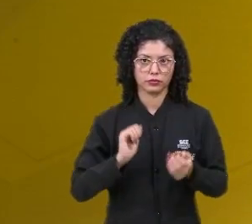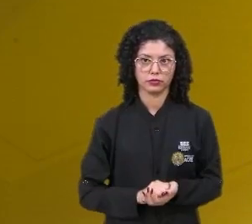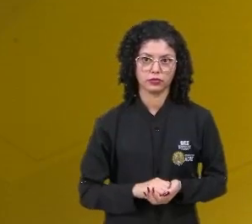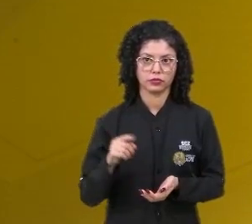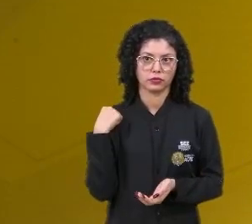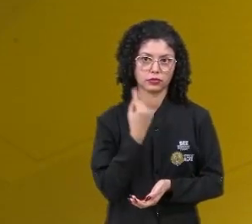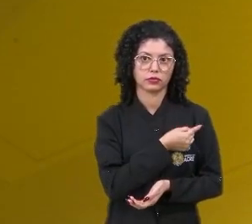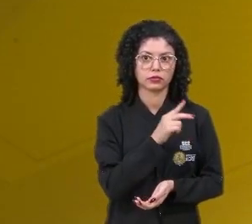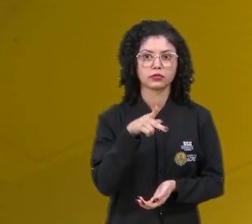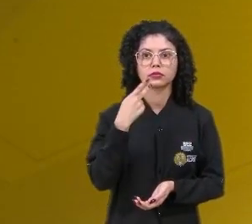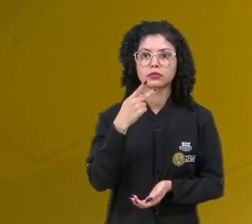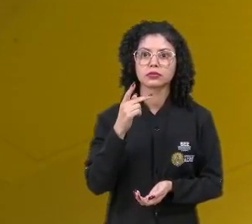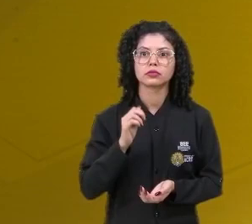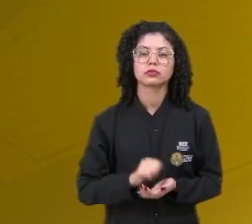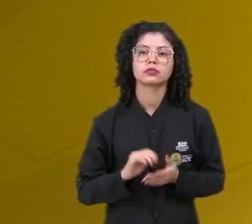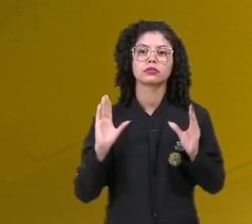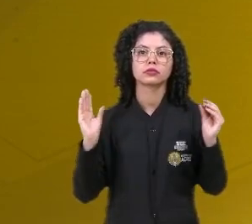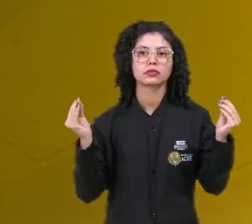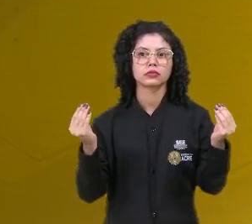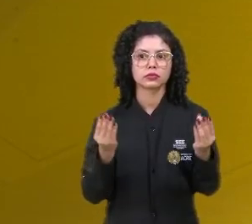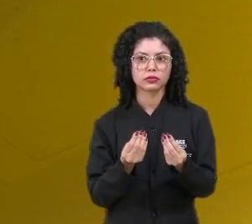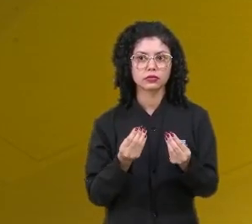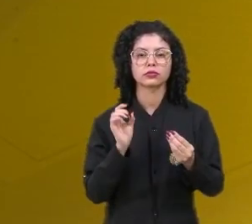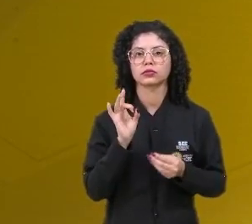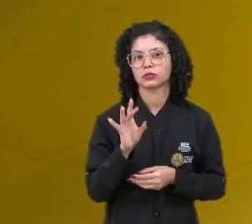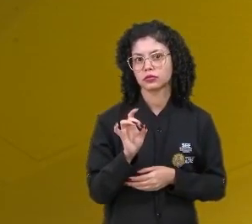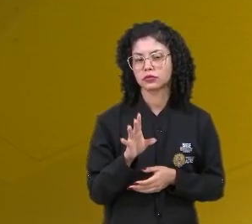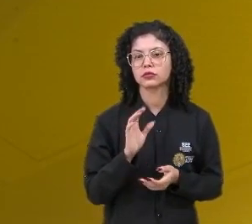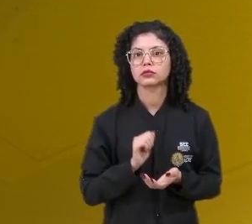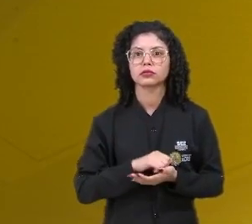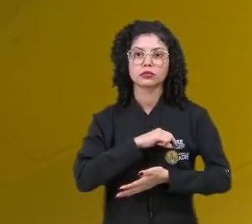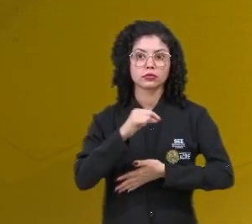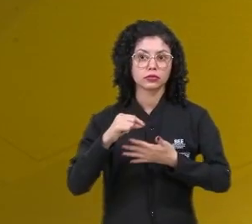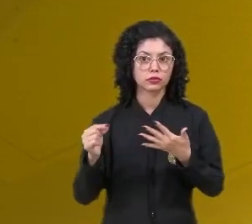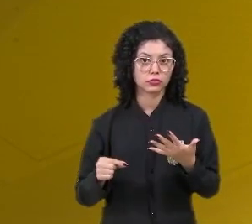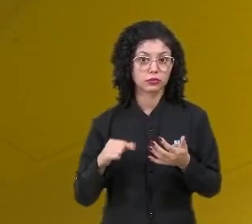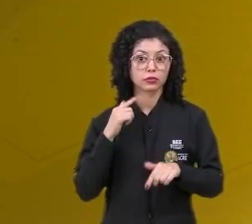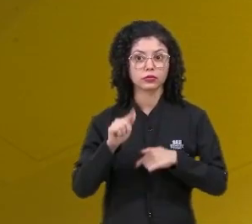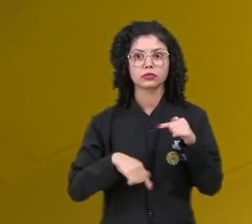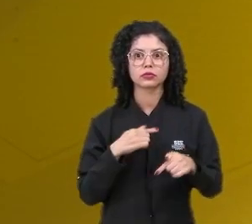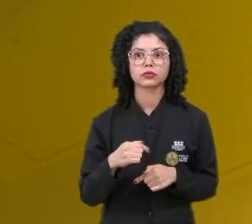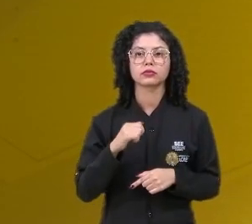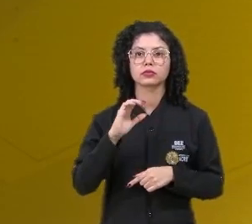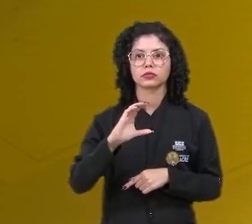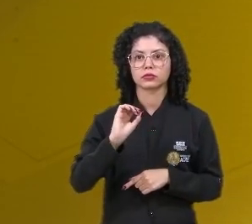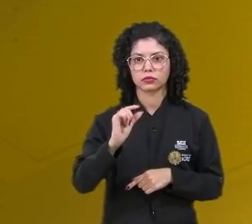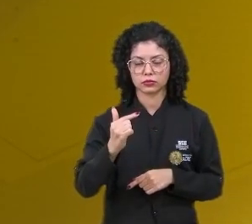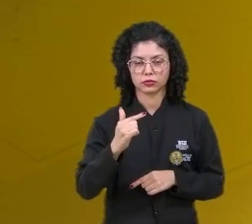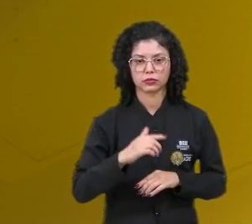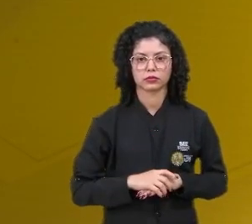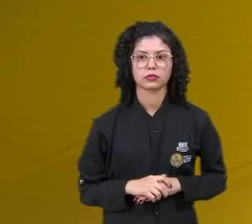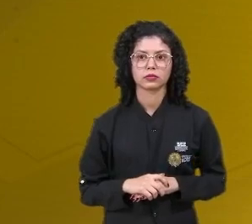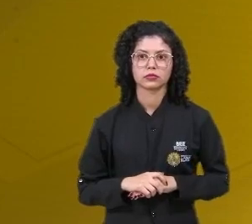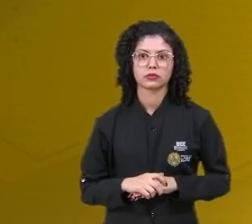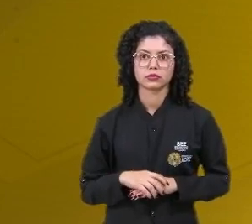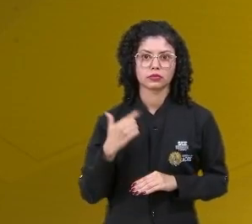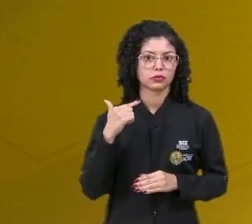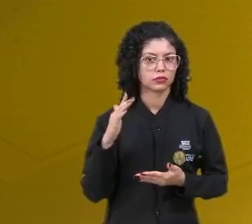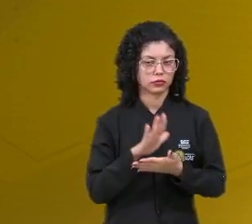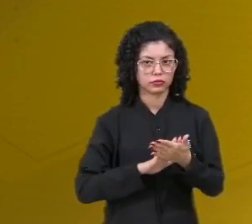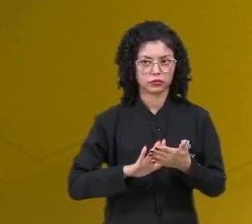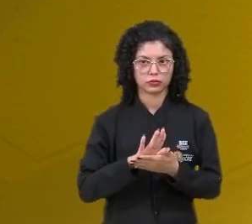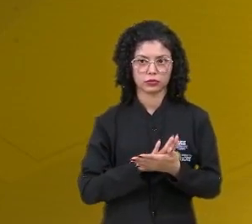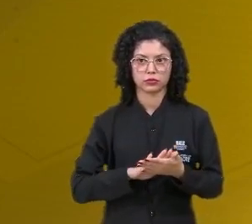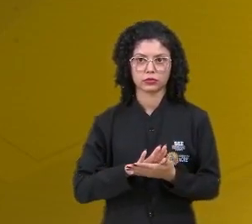está falando de substâncias que são formadas apenas pelo elemento químico carbono. Não existe mais nenhum outro